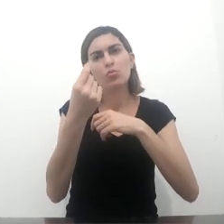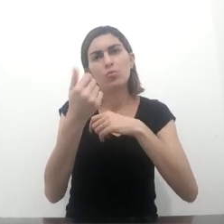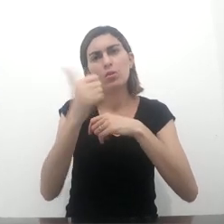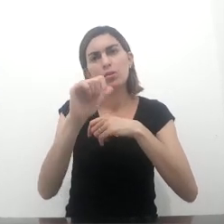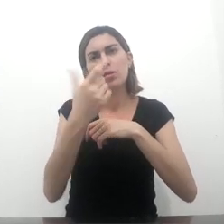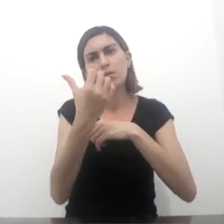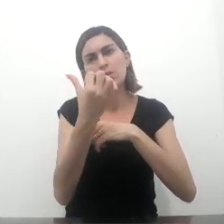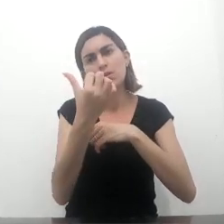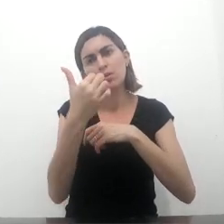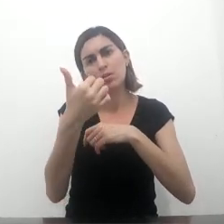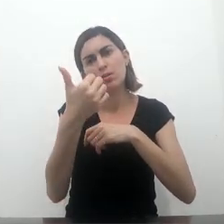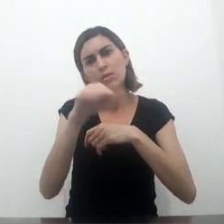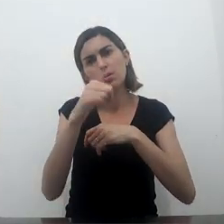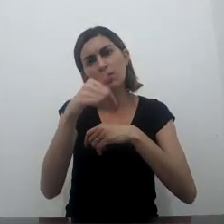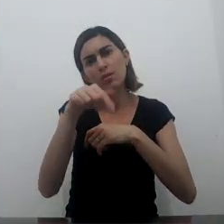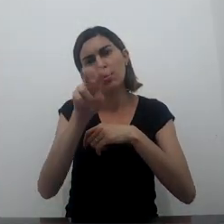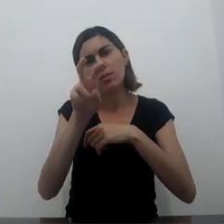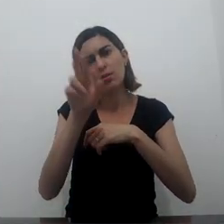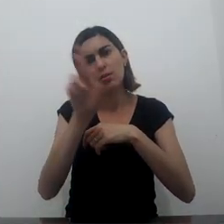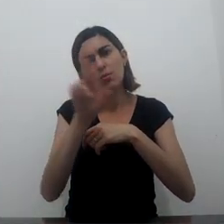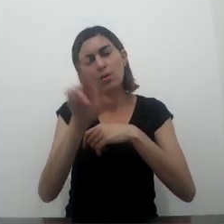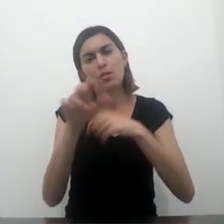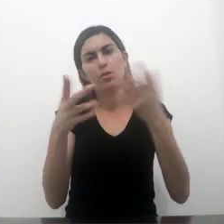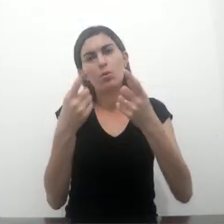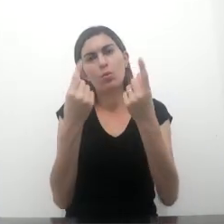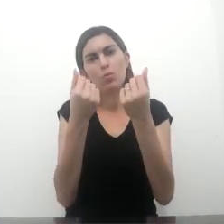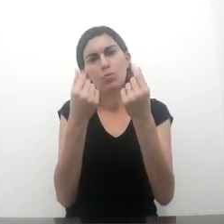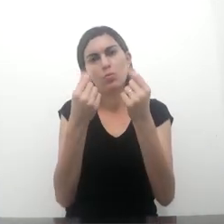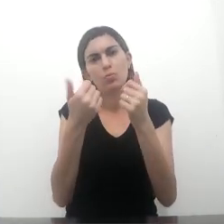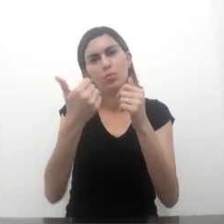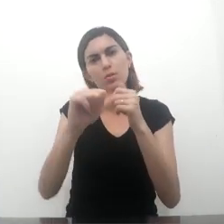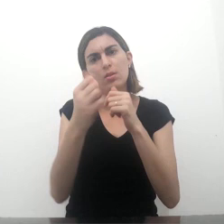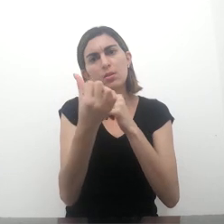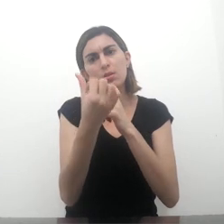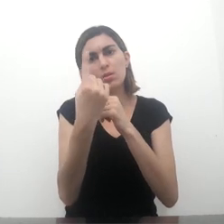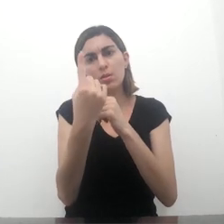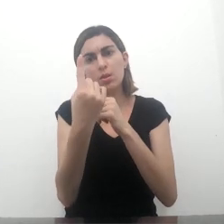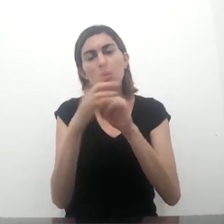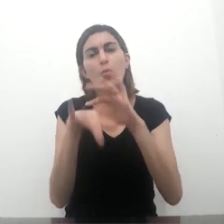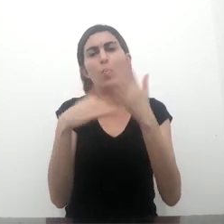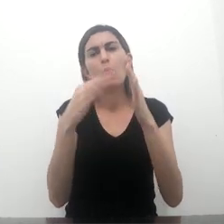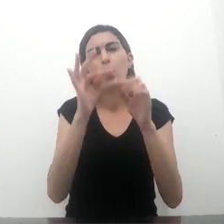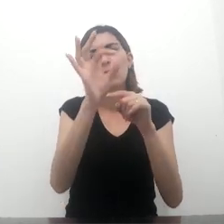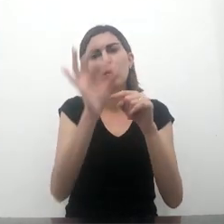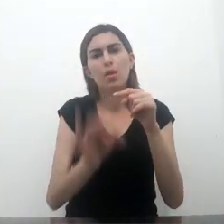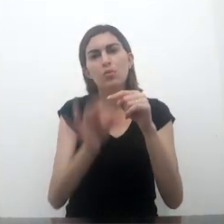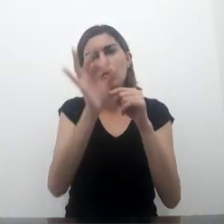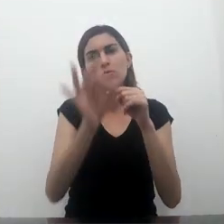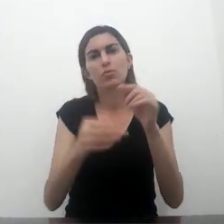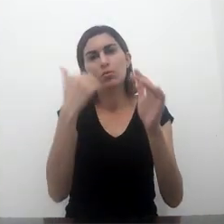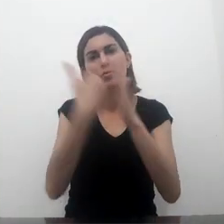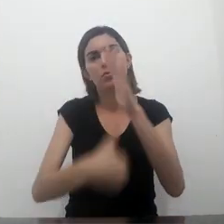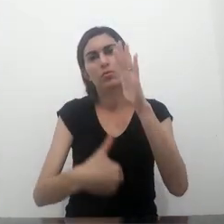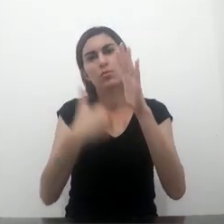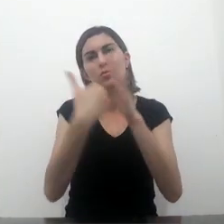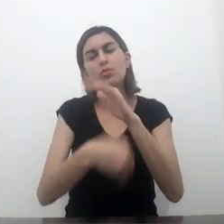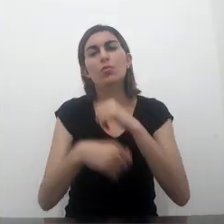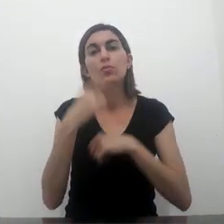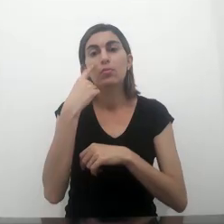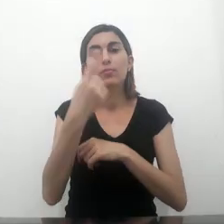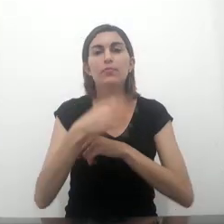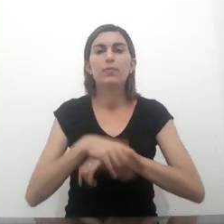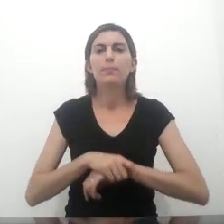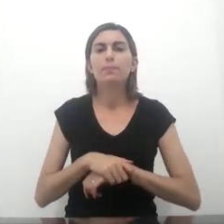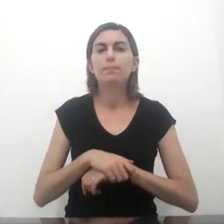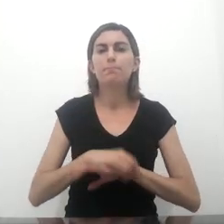que custava R$ 175 passou a custar R$ 161. Qual foi a taxa percentual de desconto?